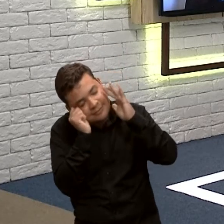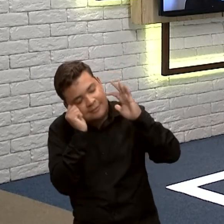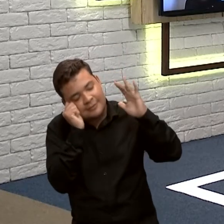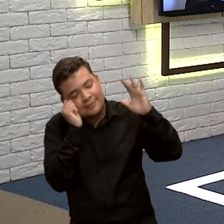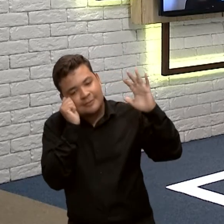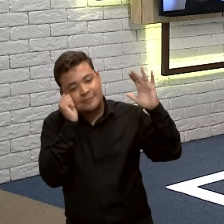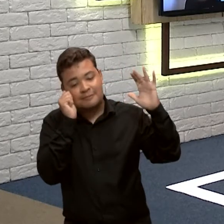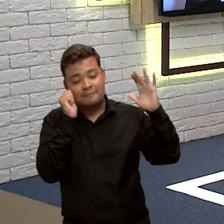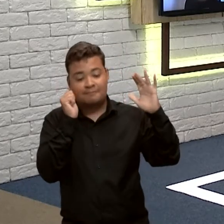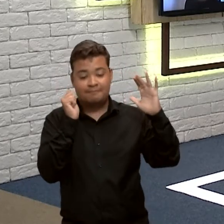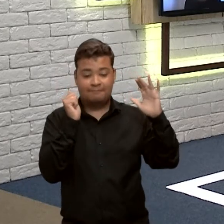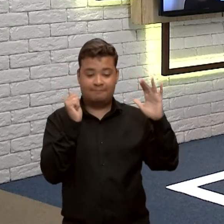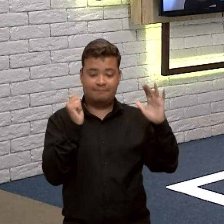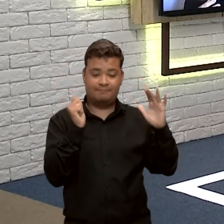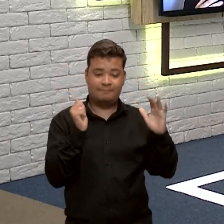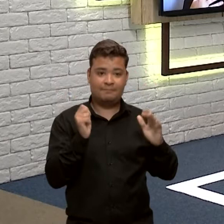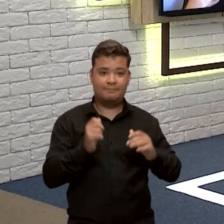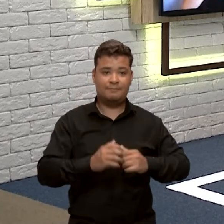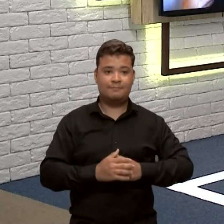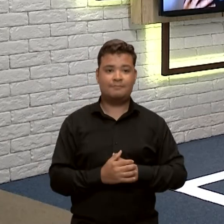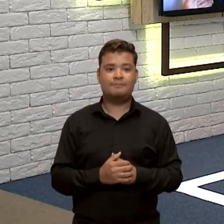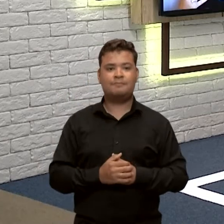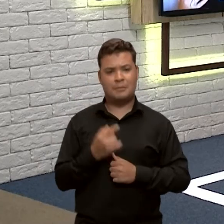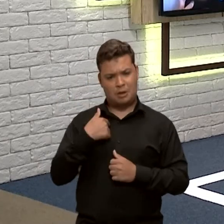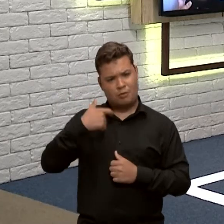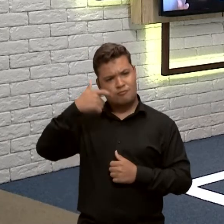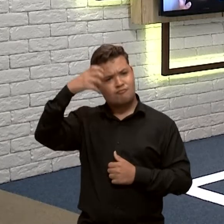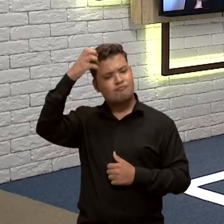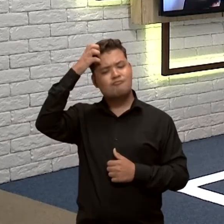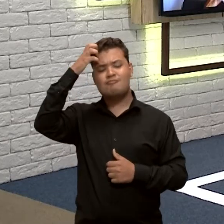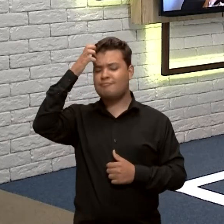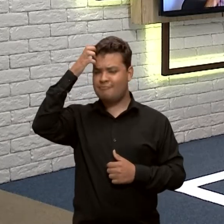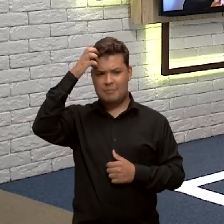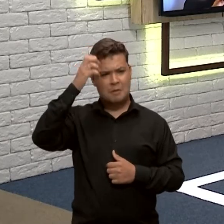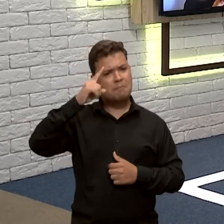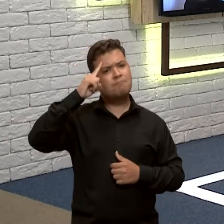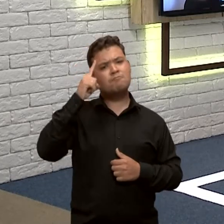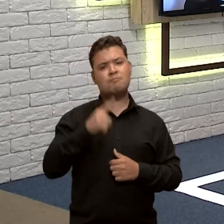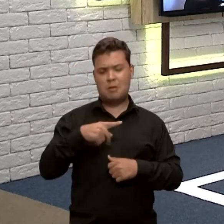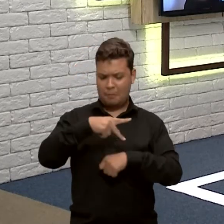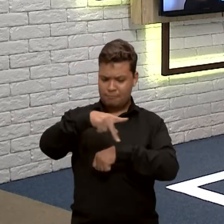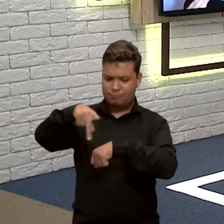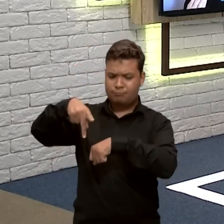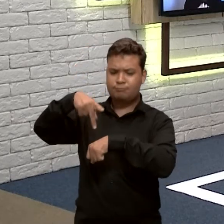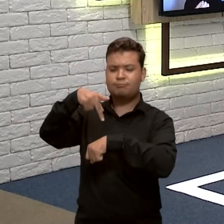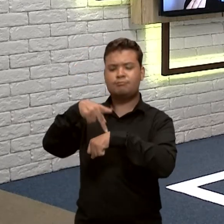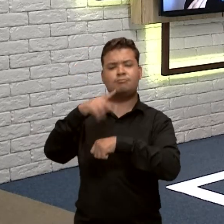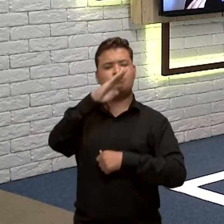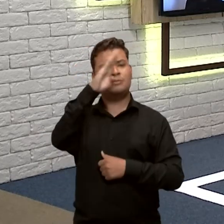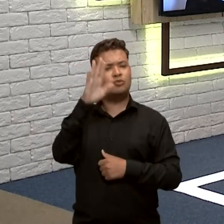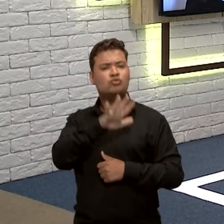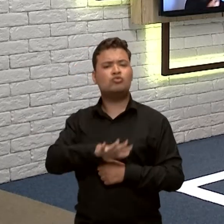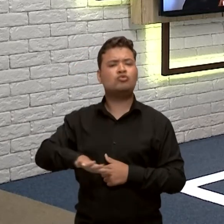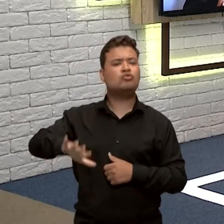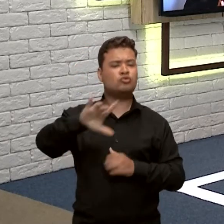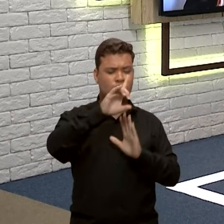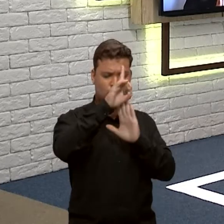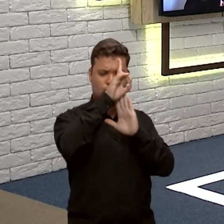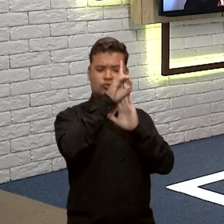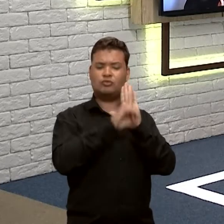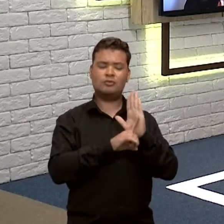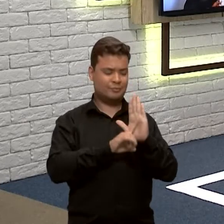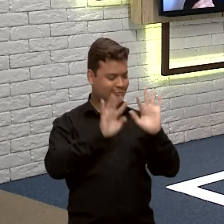Embora eu não seja rei, decreto neste país que toda criança tem o direito de